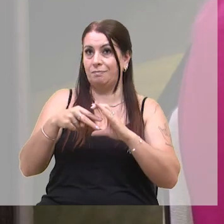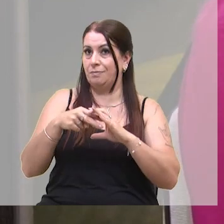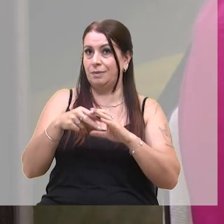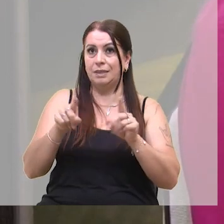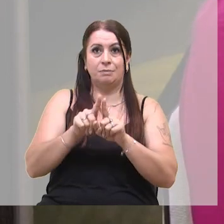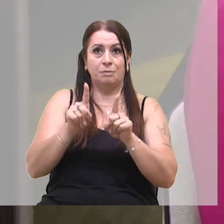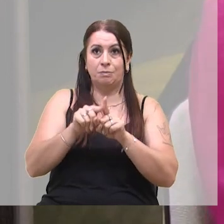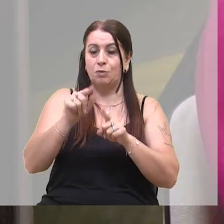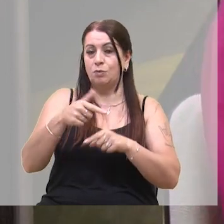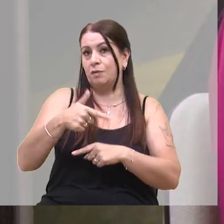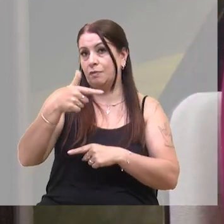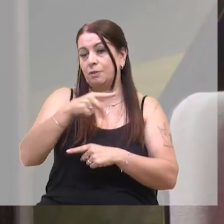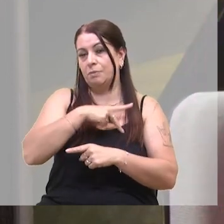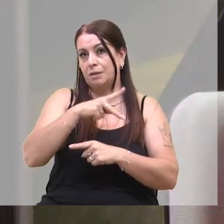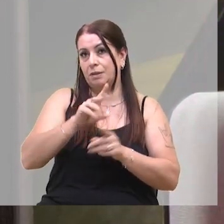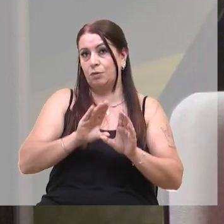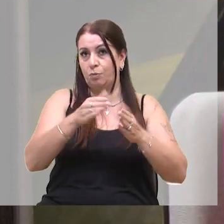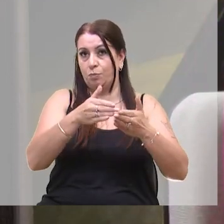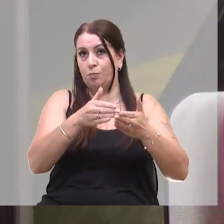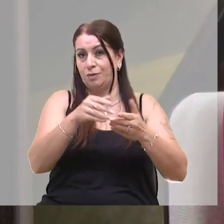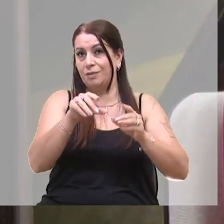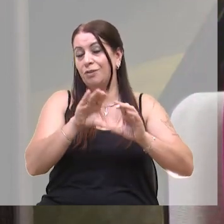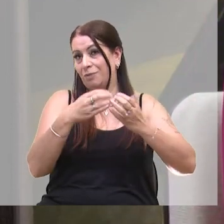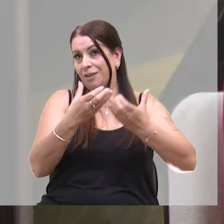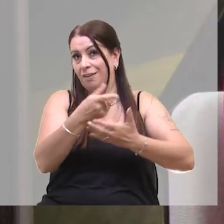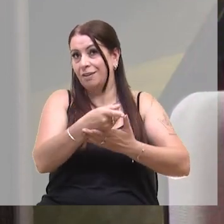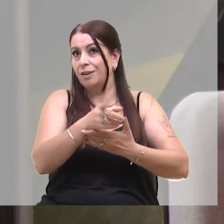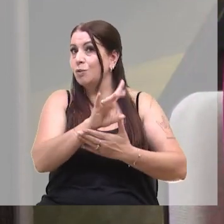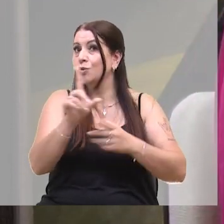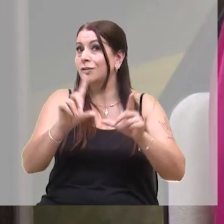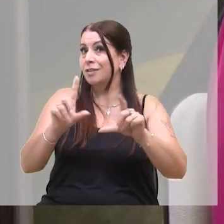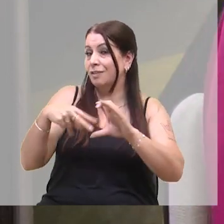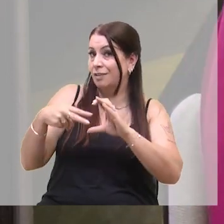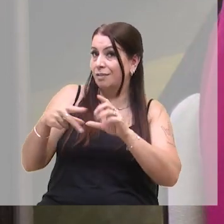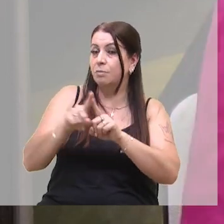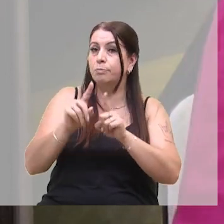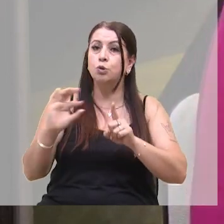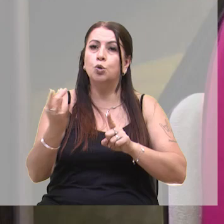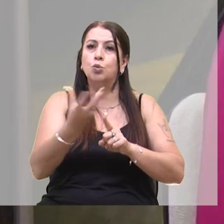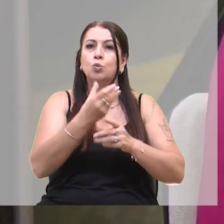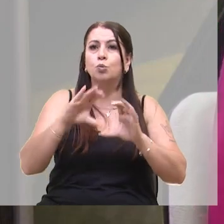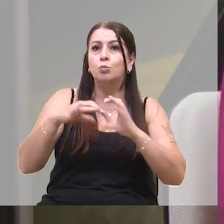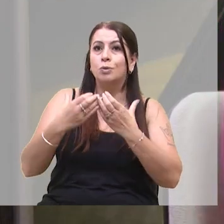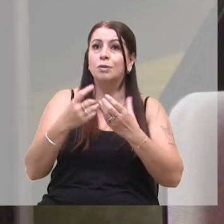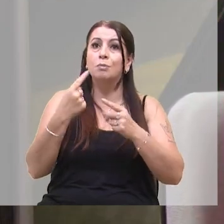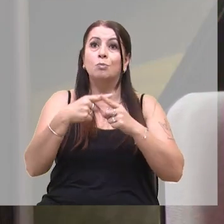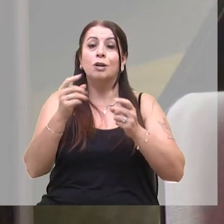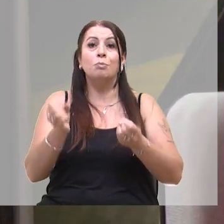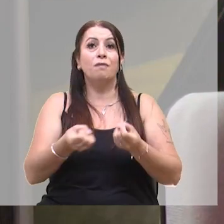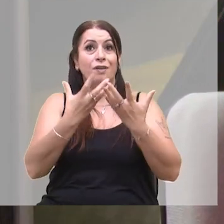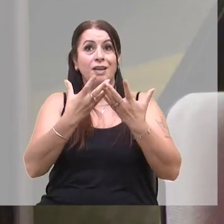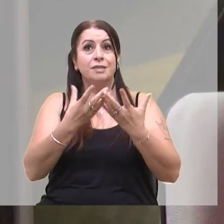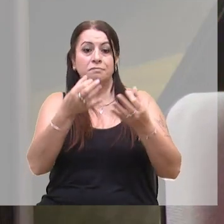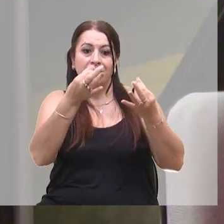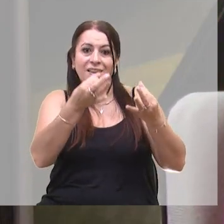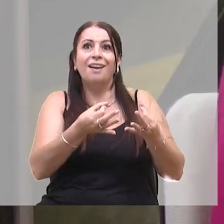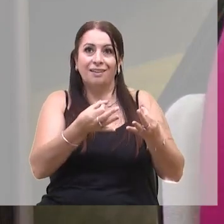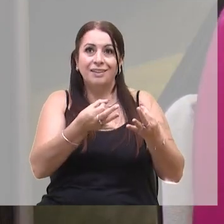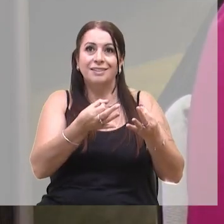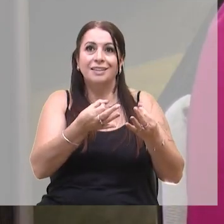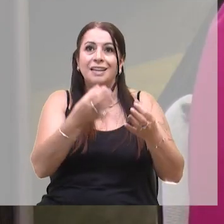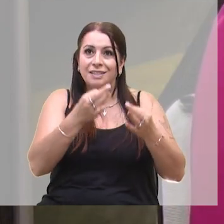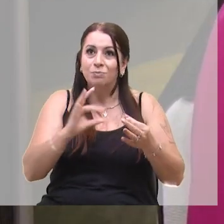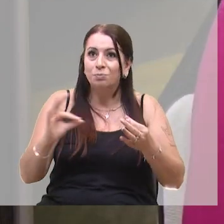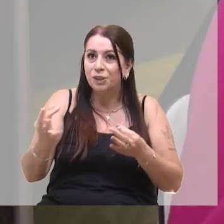só da Câmara de Vereadores, não só da vice-presidente da Comissão Comunitária, não só da TV Câmara, mas de toda a comunidade, porque é uma festa que,